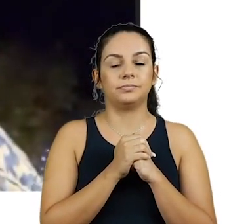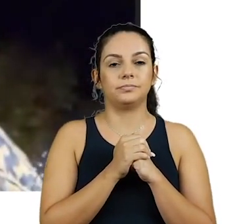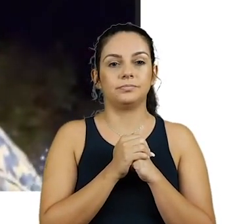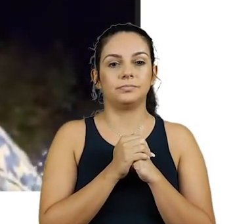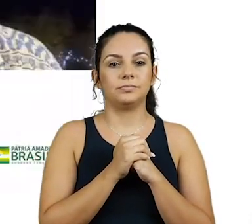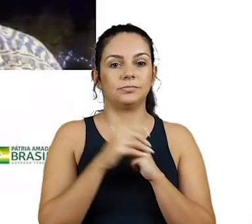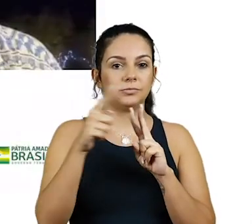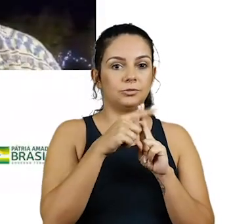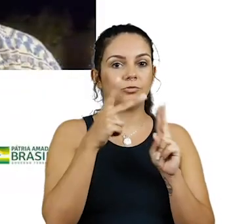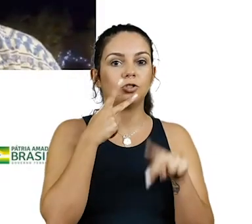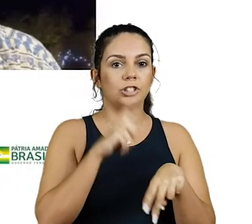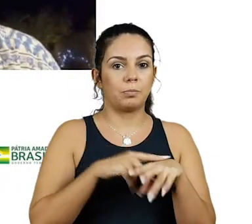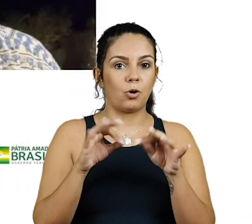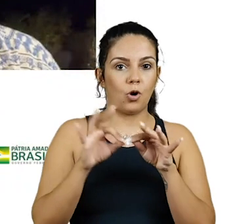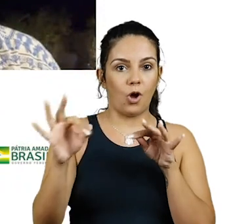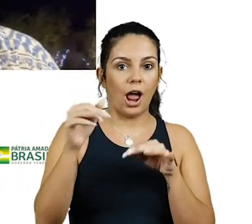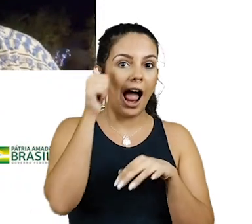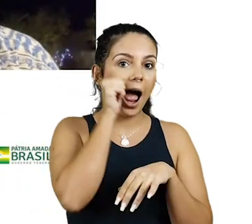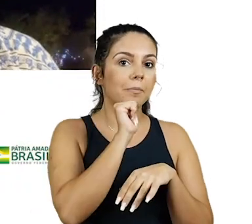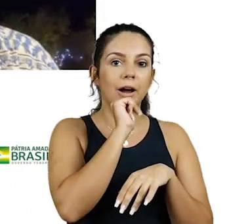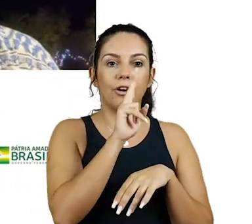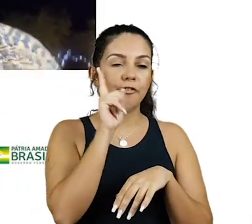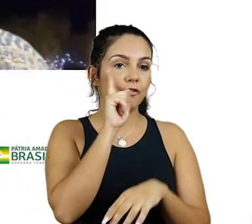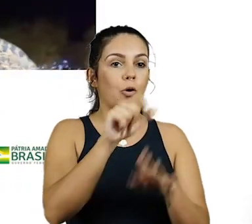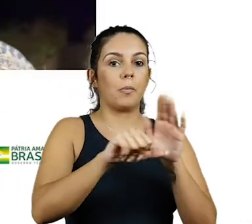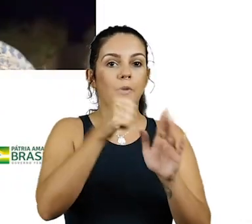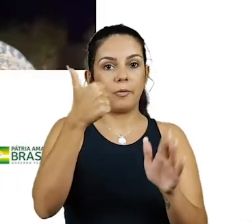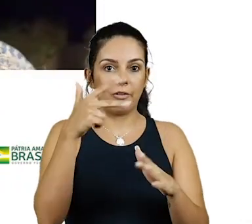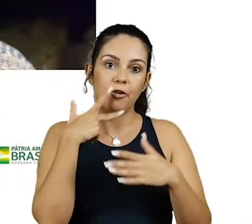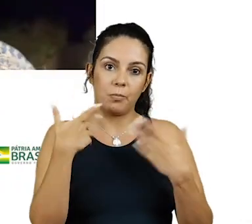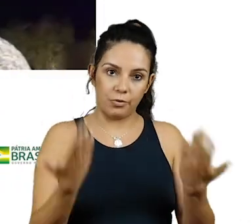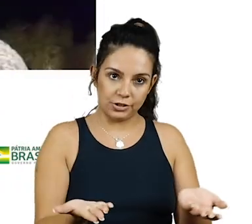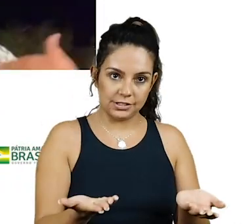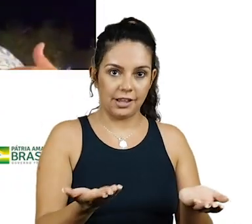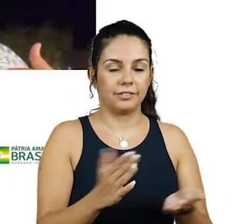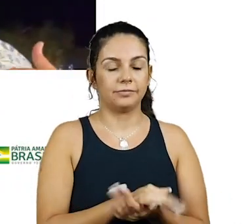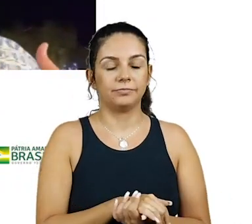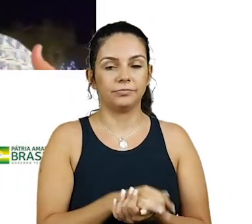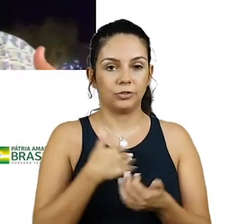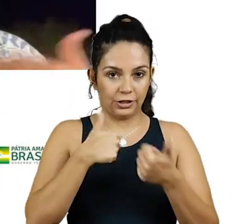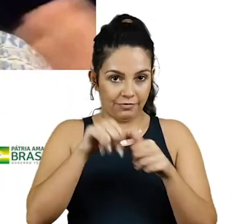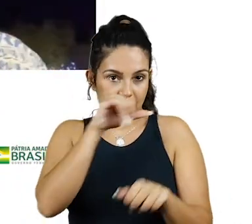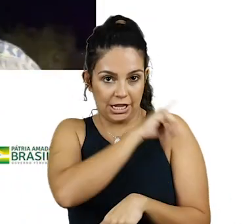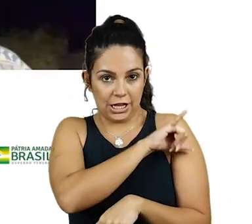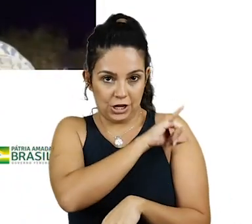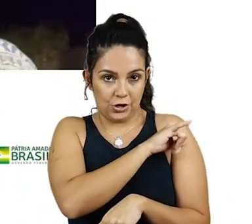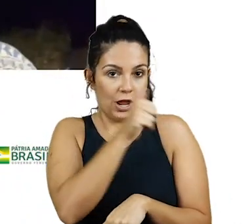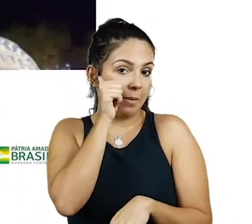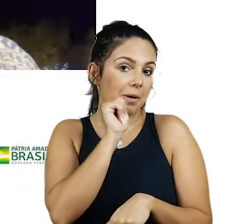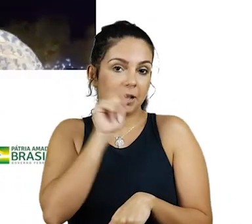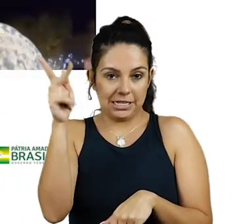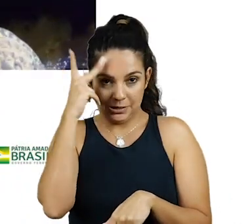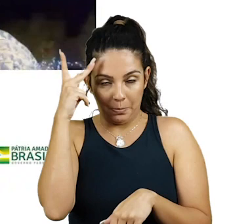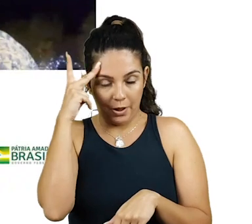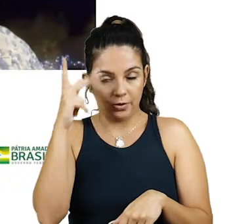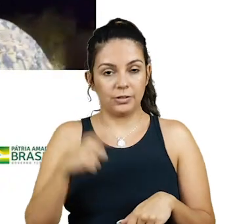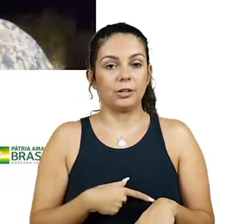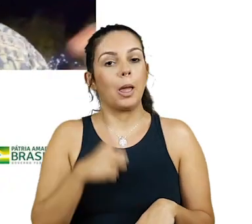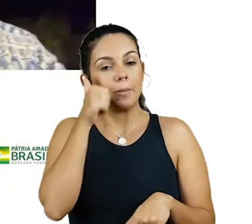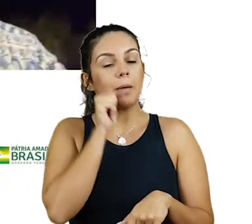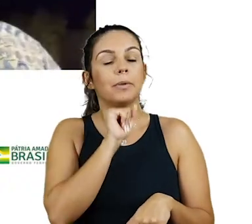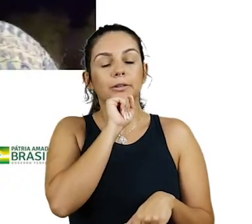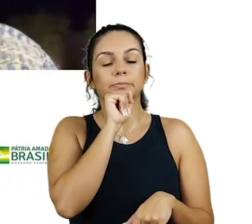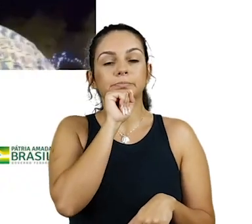Tempos longos também, minha mãe eu já só vi uma vez. Pois é. Não, eu estava no Rio nessa época, minha mãe em São Paulo. Minha